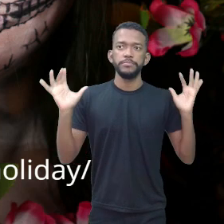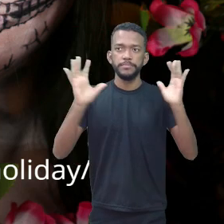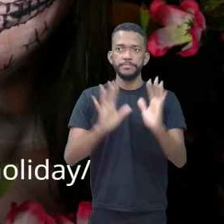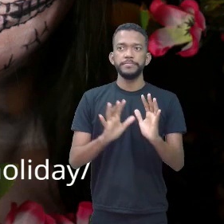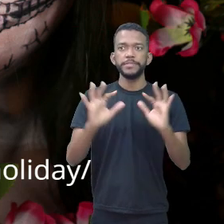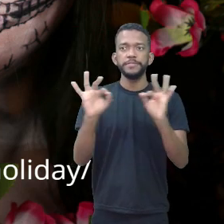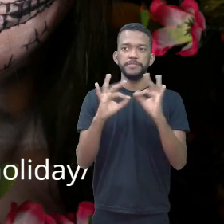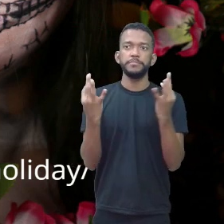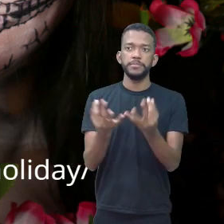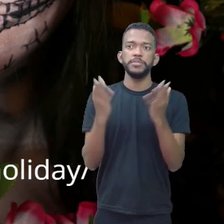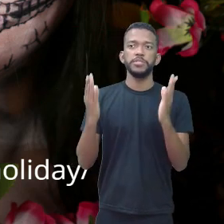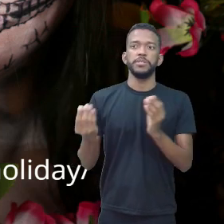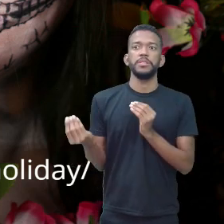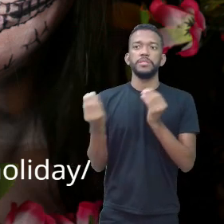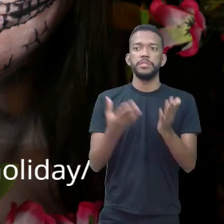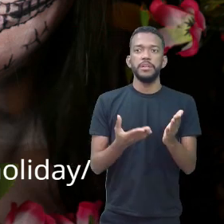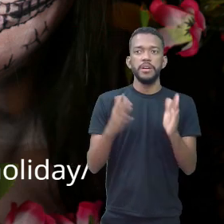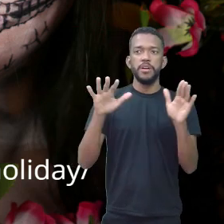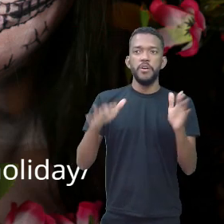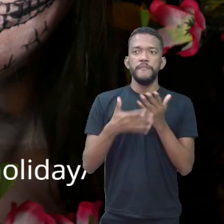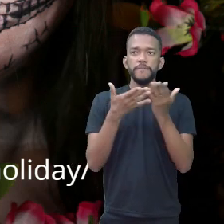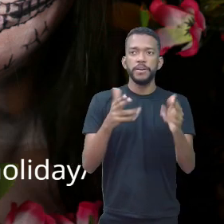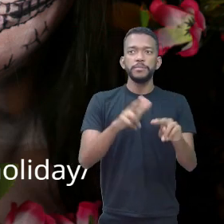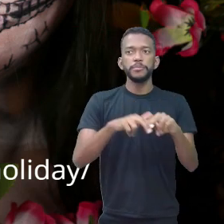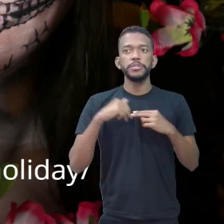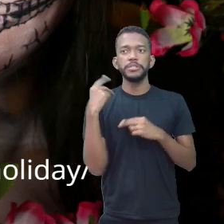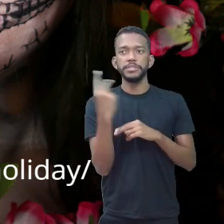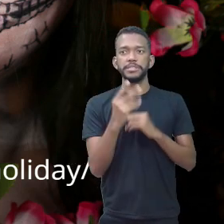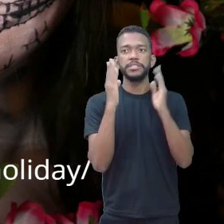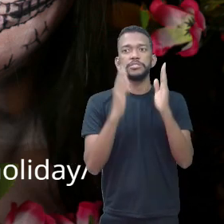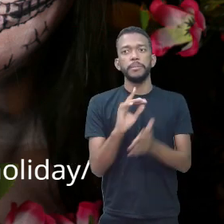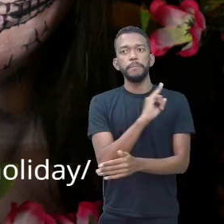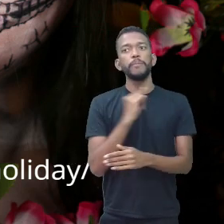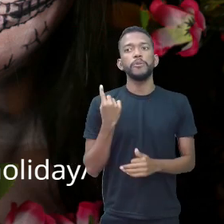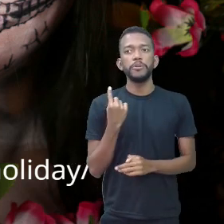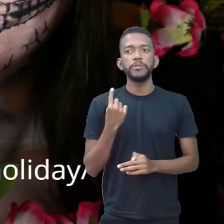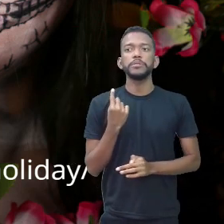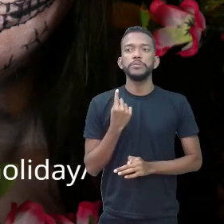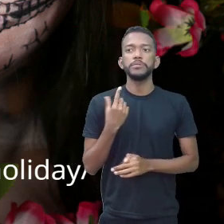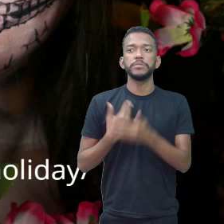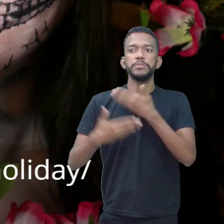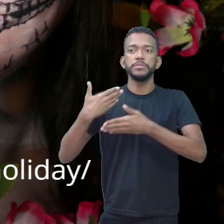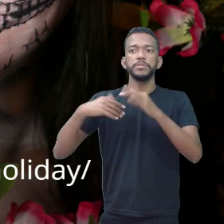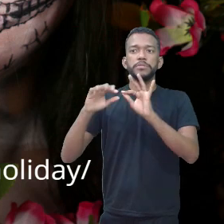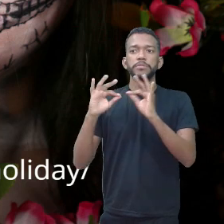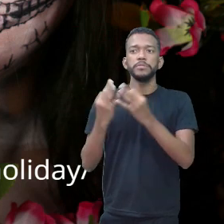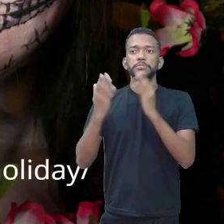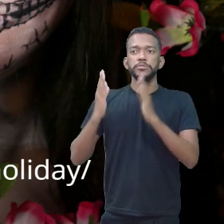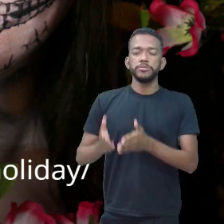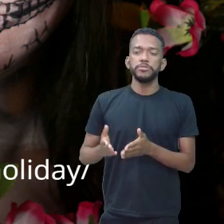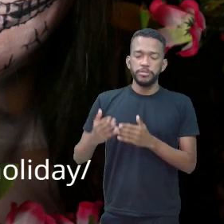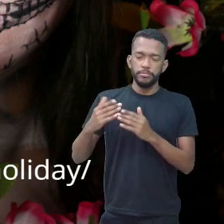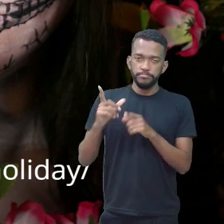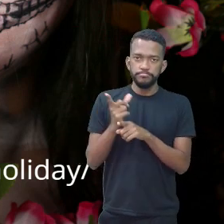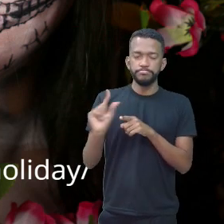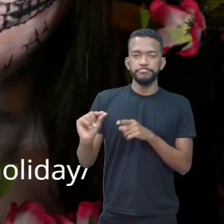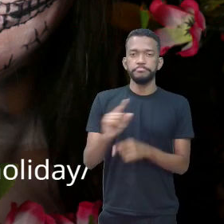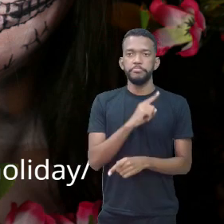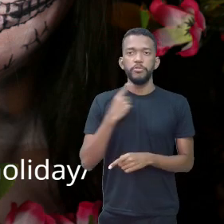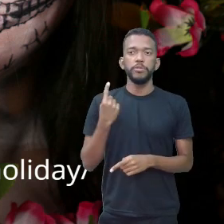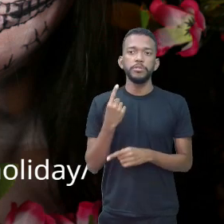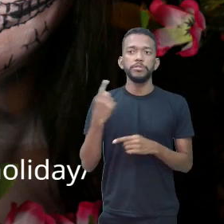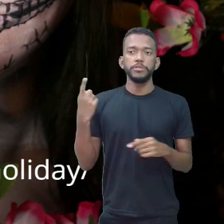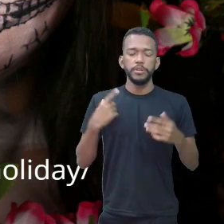familiares criam oferendas em honra aos seus falecidos membros da família que se foram, né? Esses altares